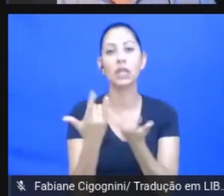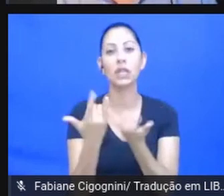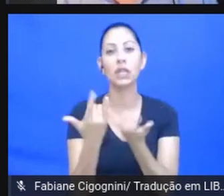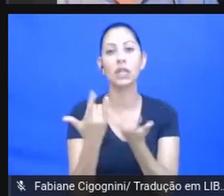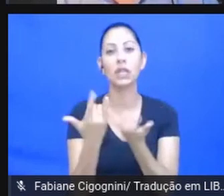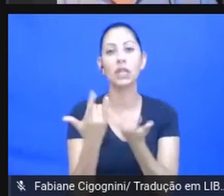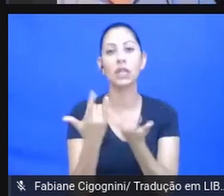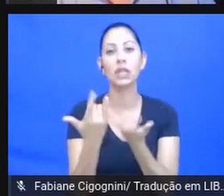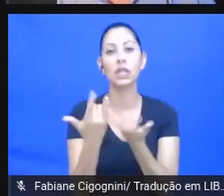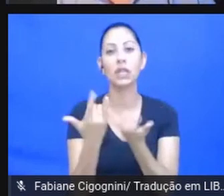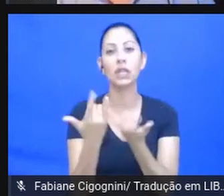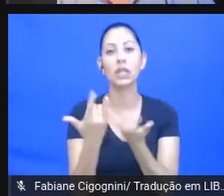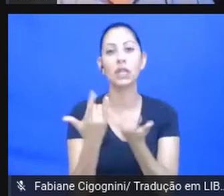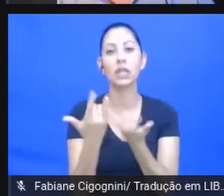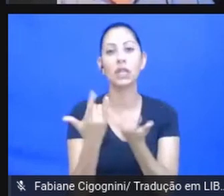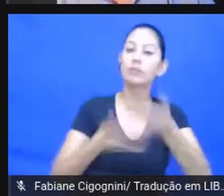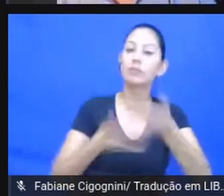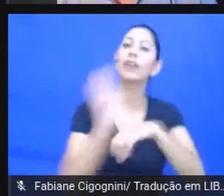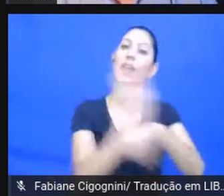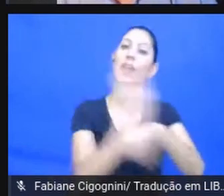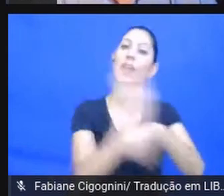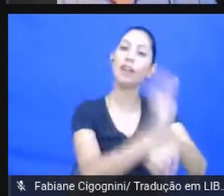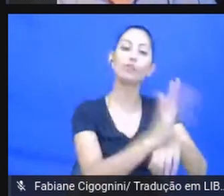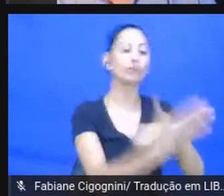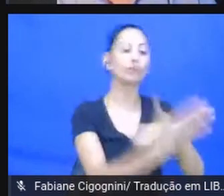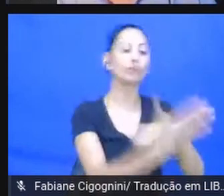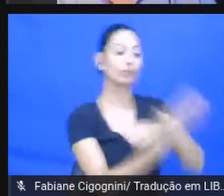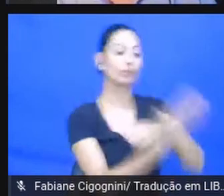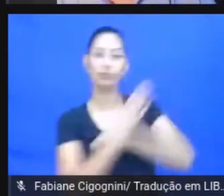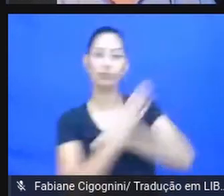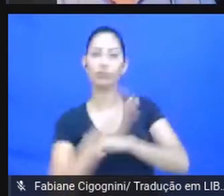um pouco uma instituição mais com outra,